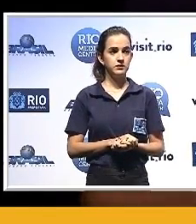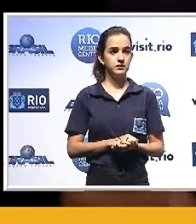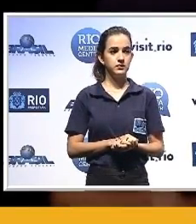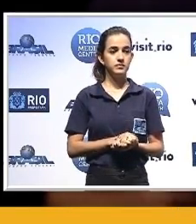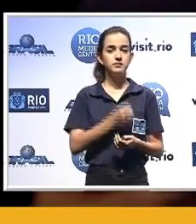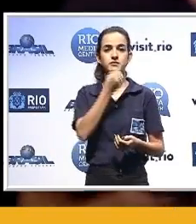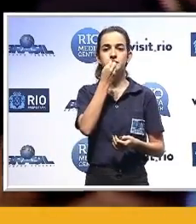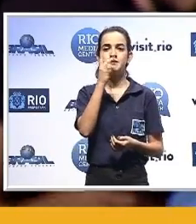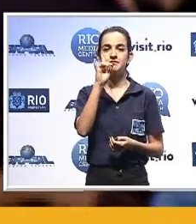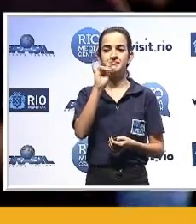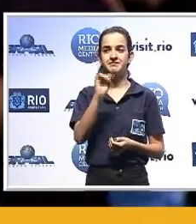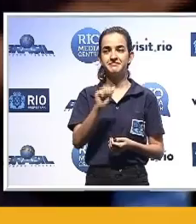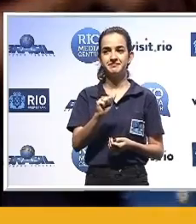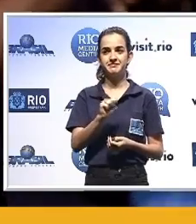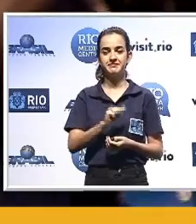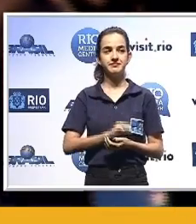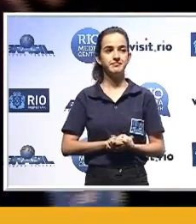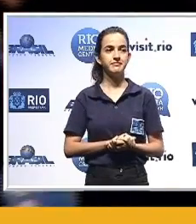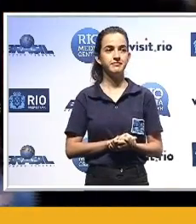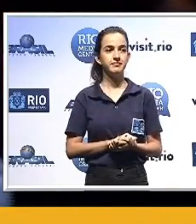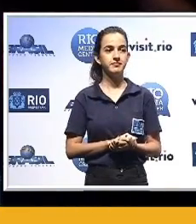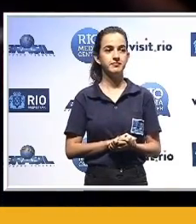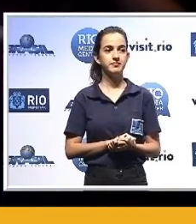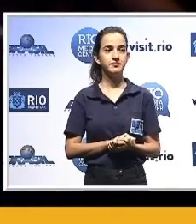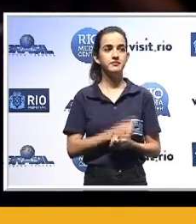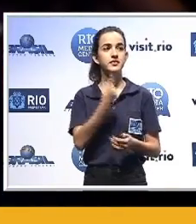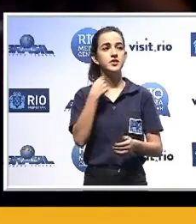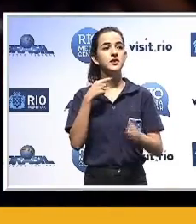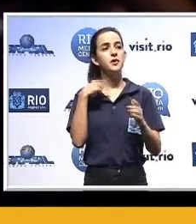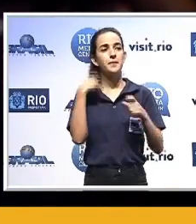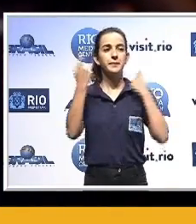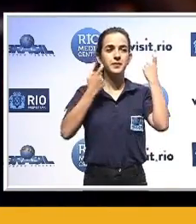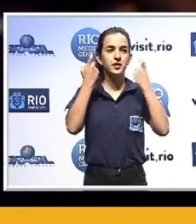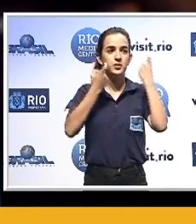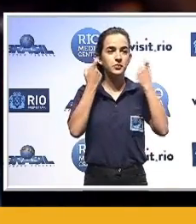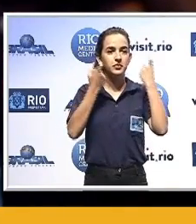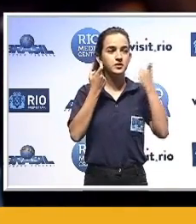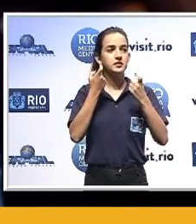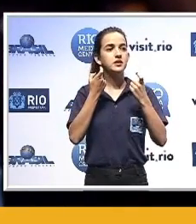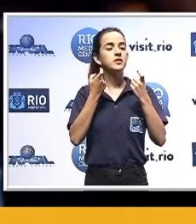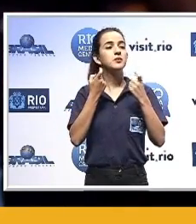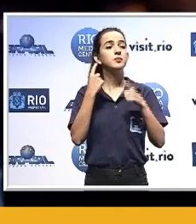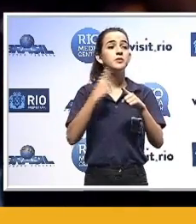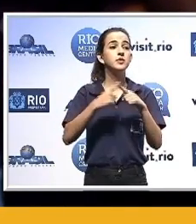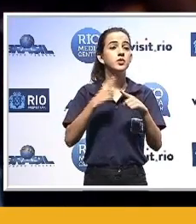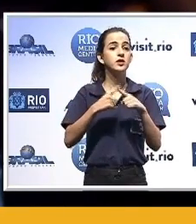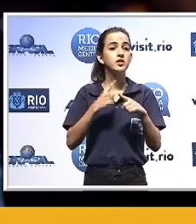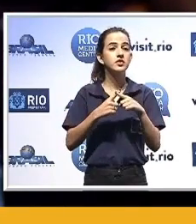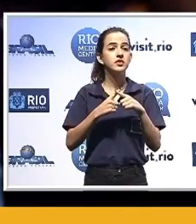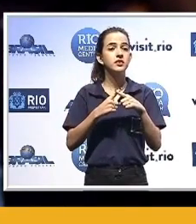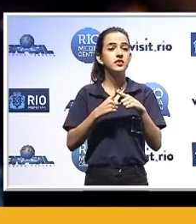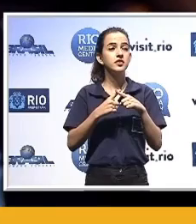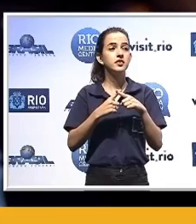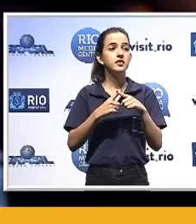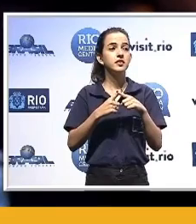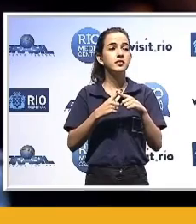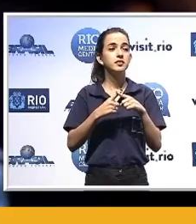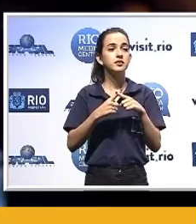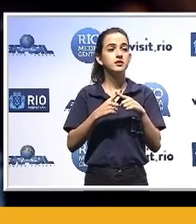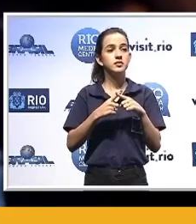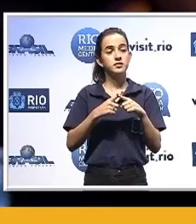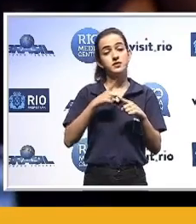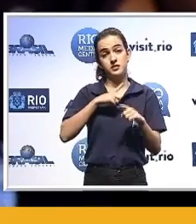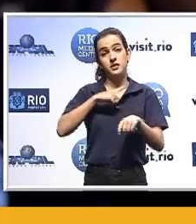Buenos días. Hay una preocupación porque Nós estamos em